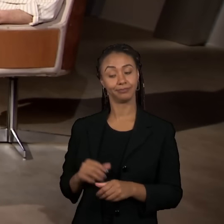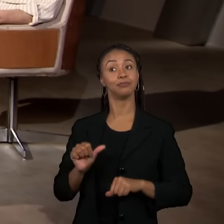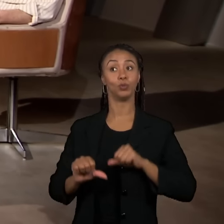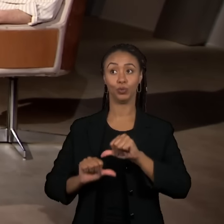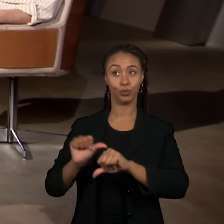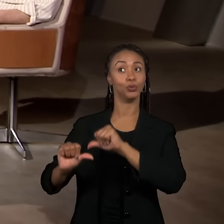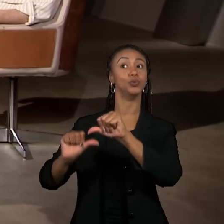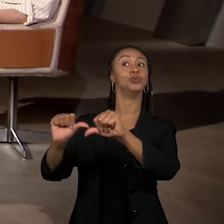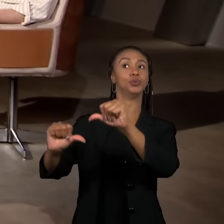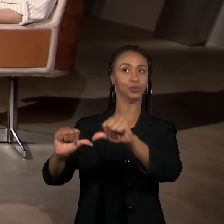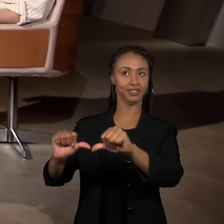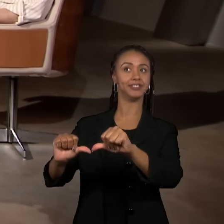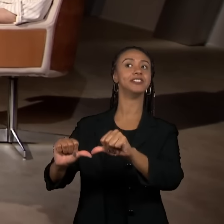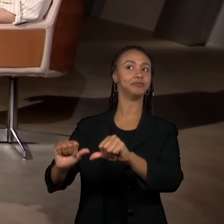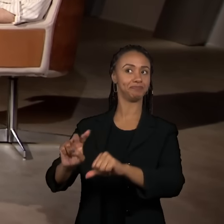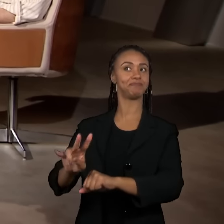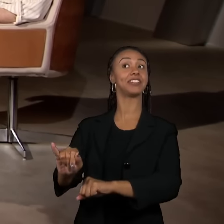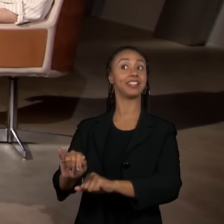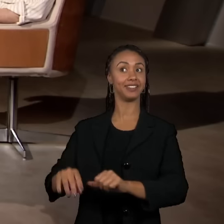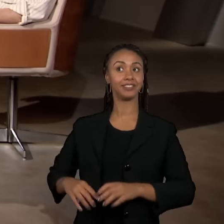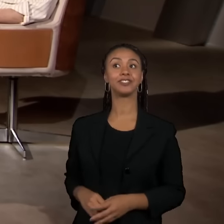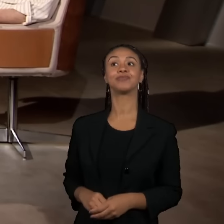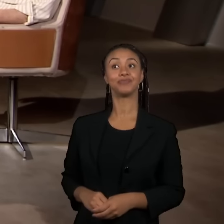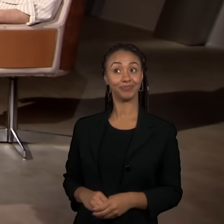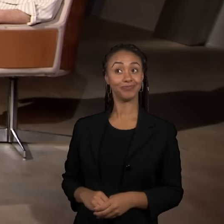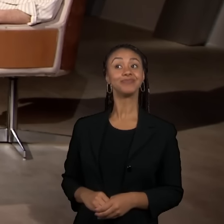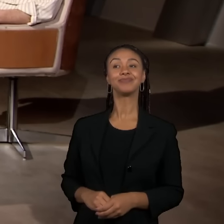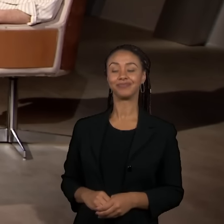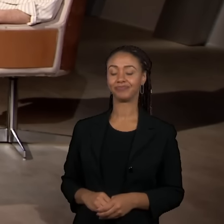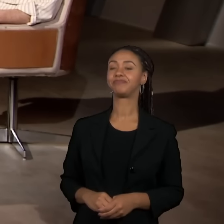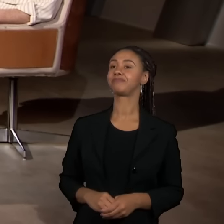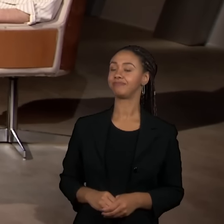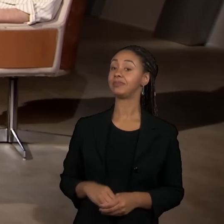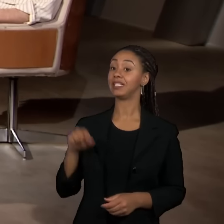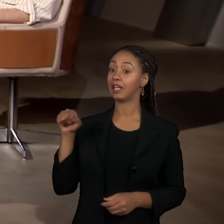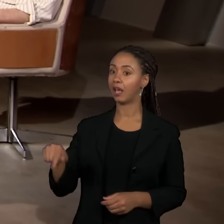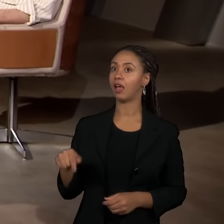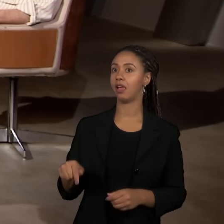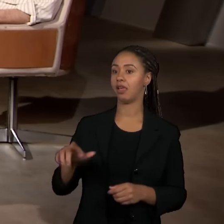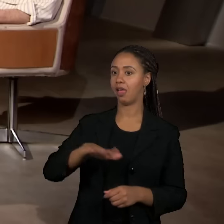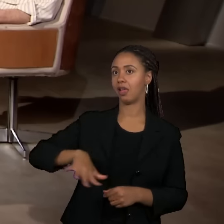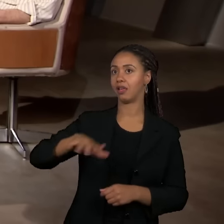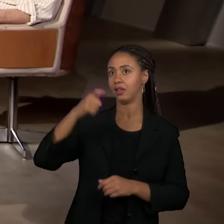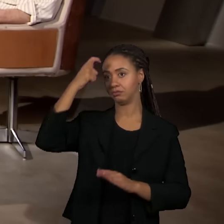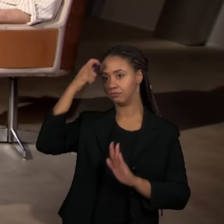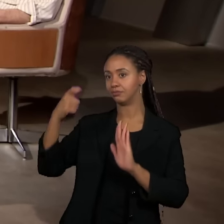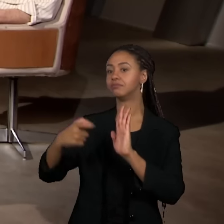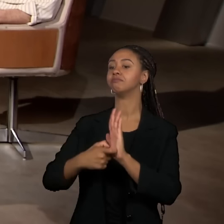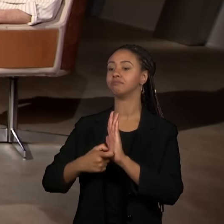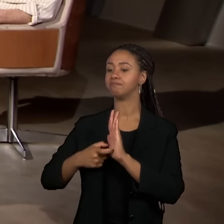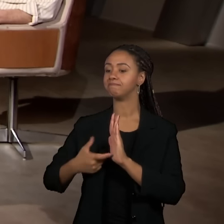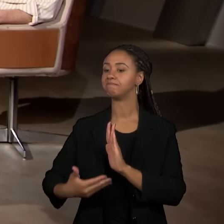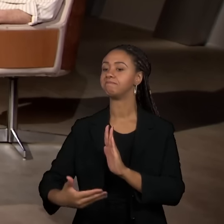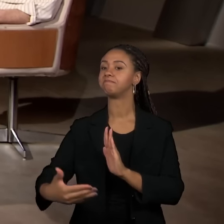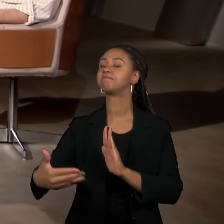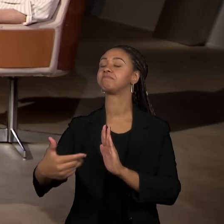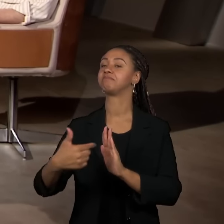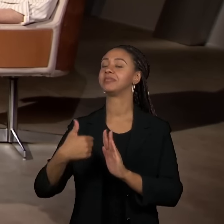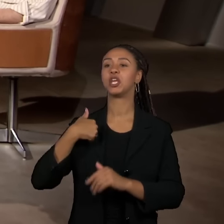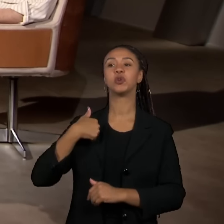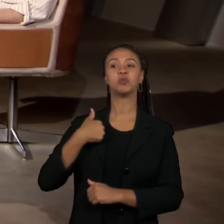Eh interferência vai ser realmente muito importante eu falei para você eu tô otimista com